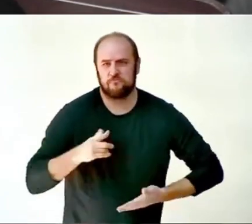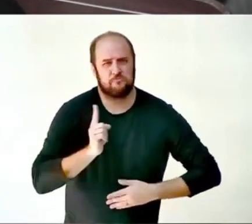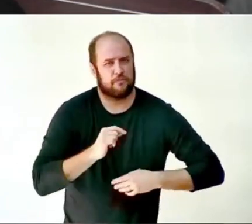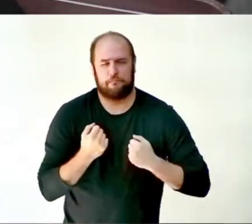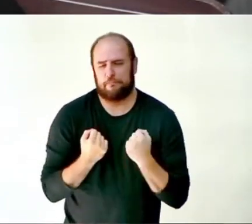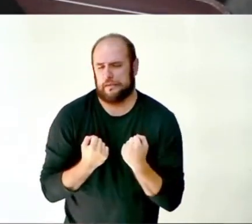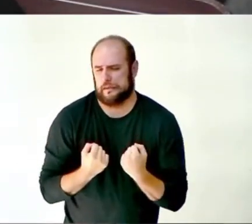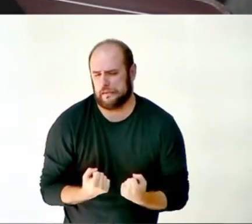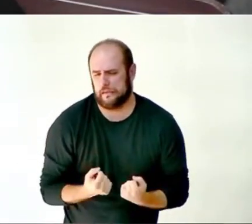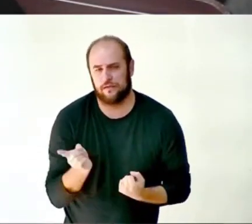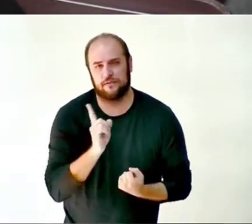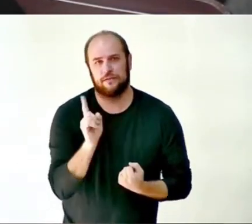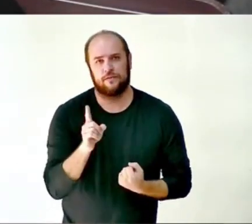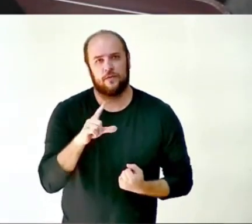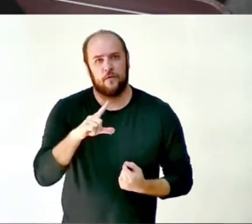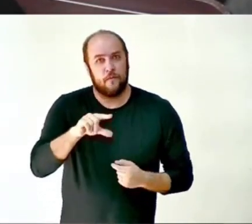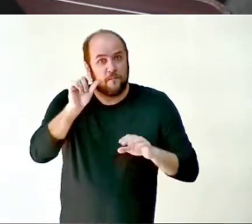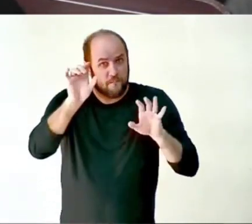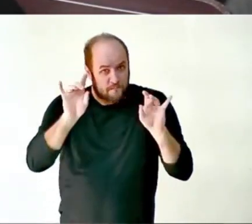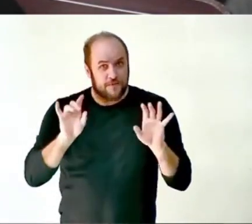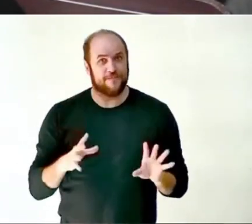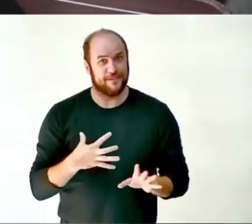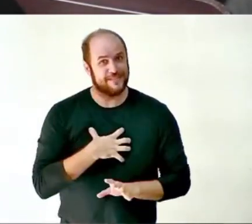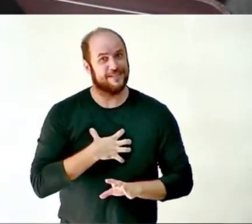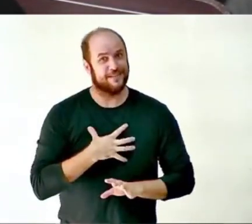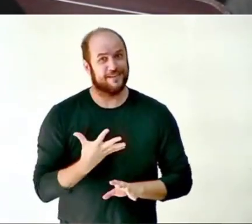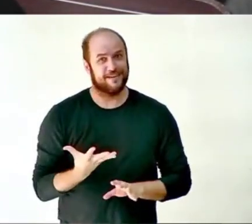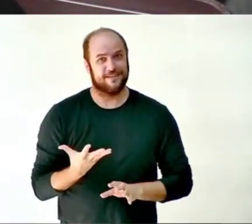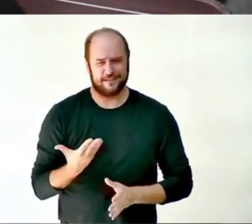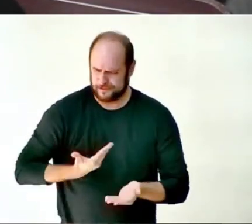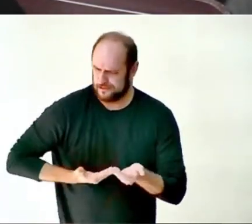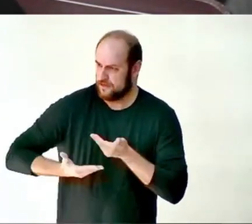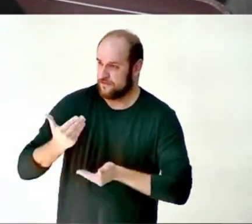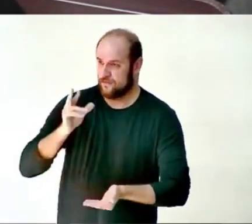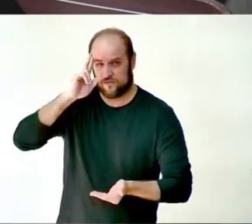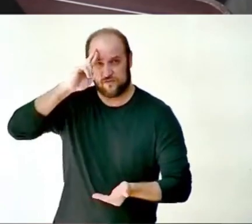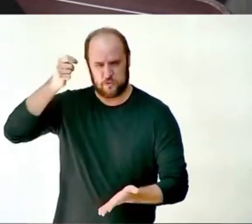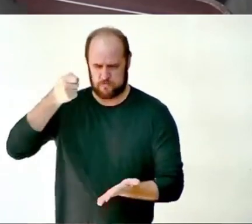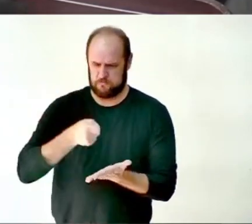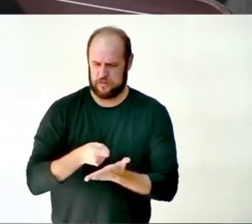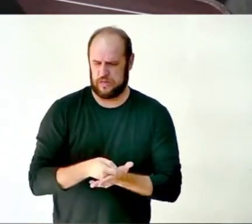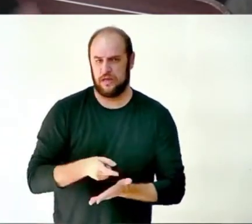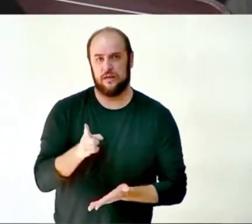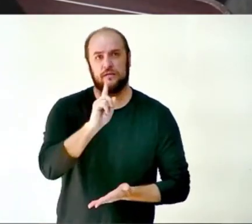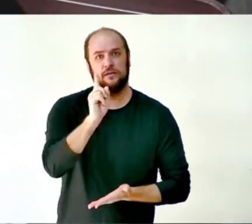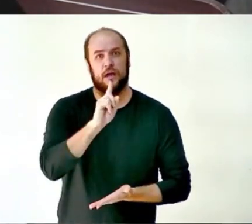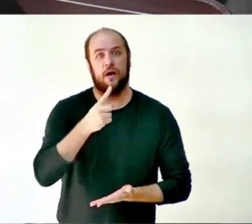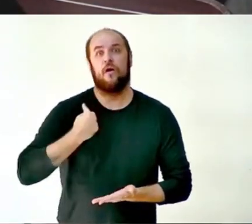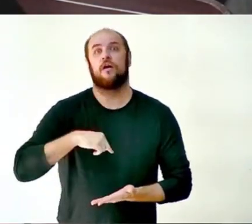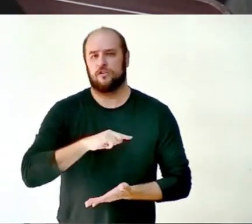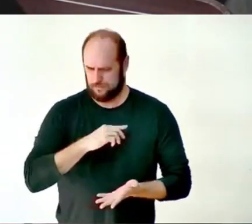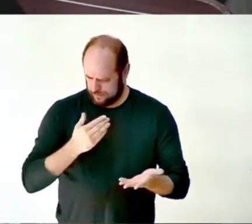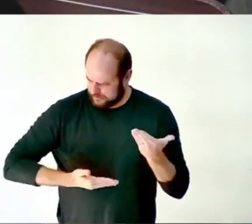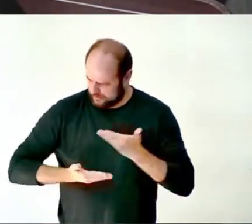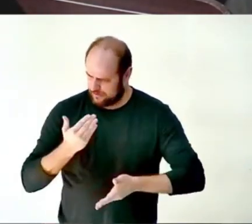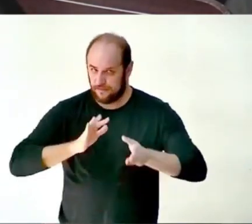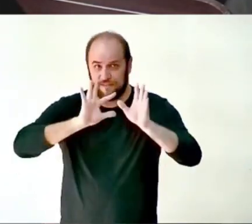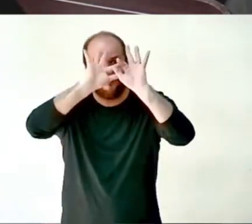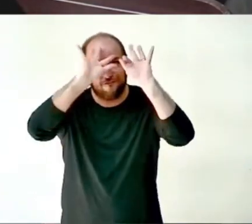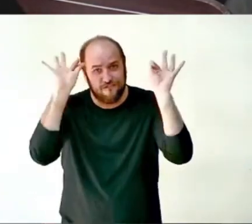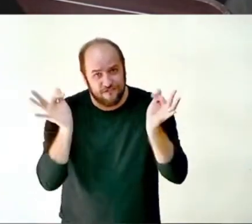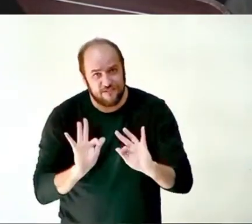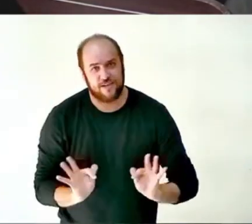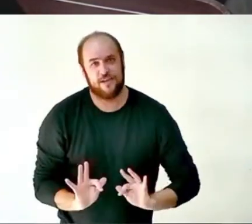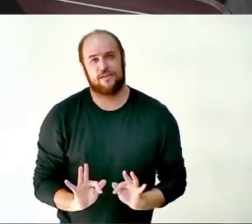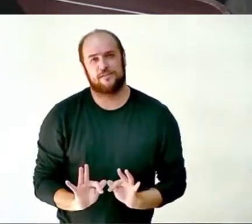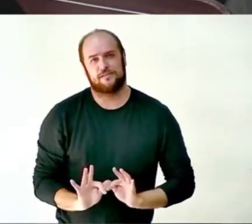é um privilégio. Servir ao Senhor, a gente não serve obrigado, a gente serve com alegria. O serviço